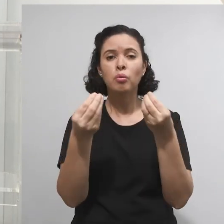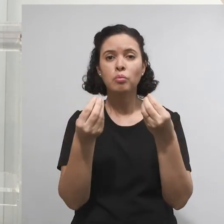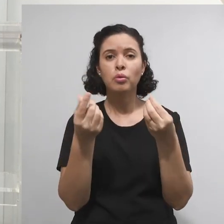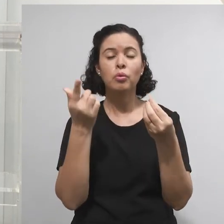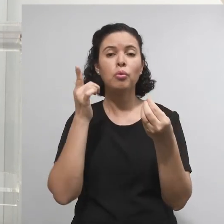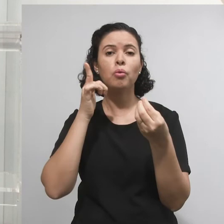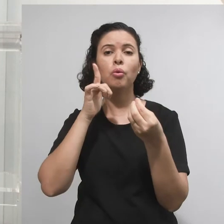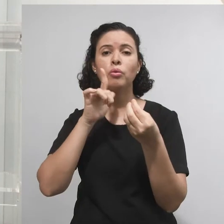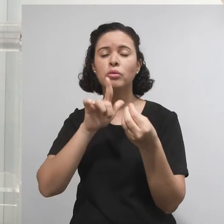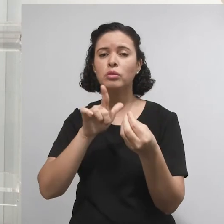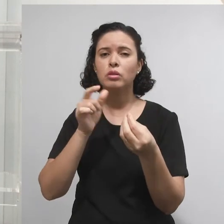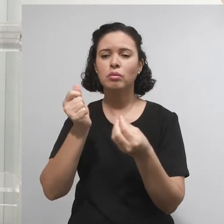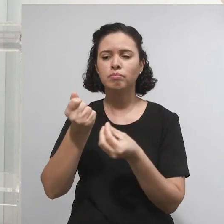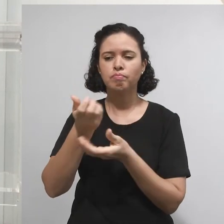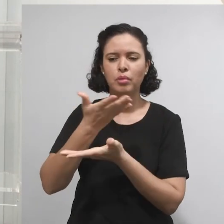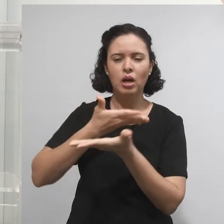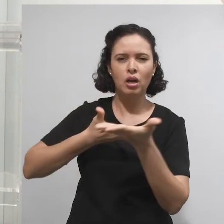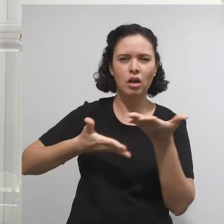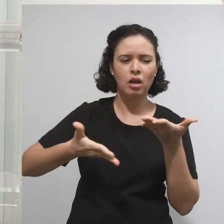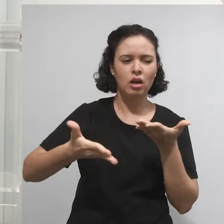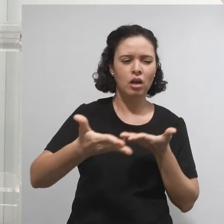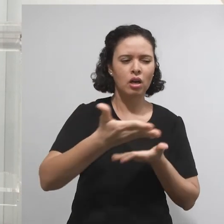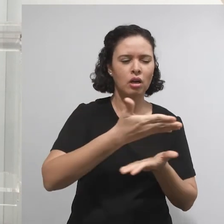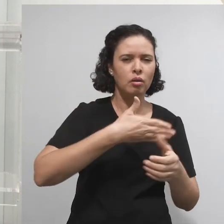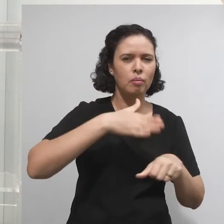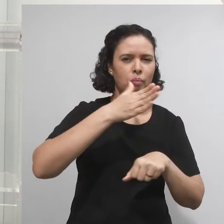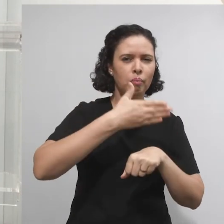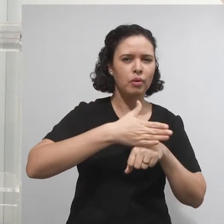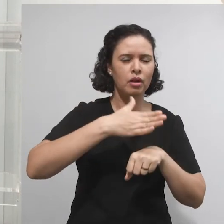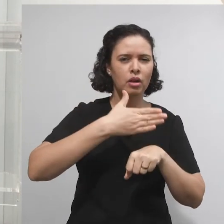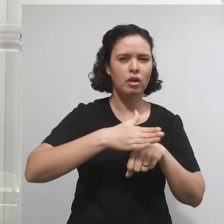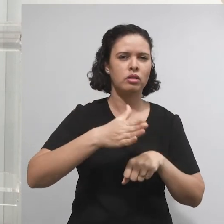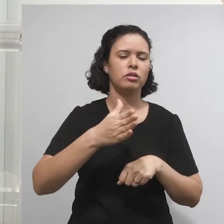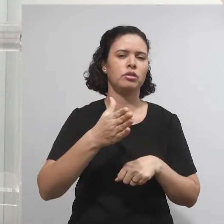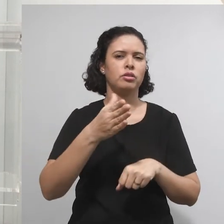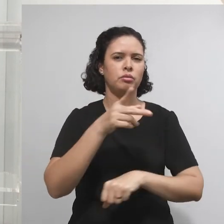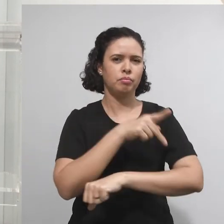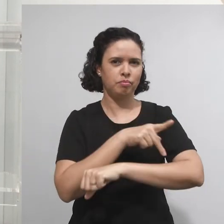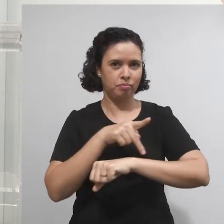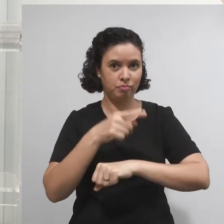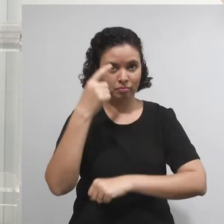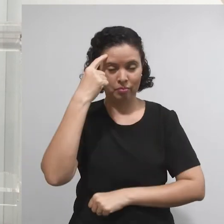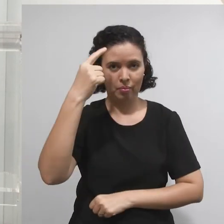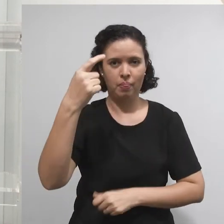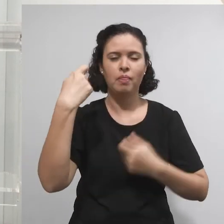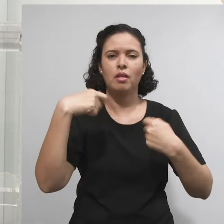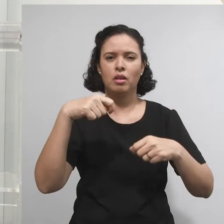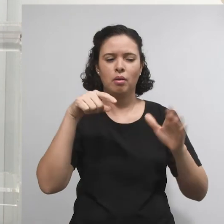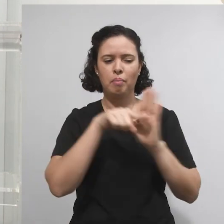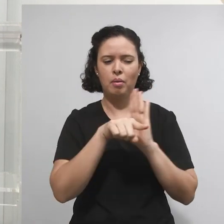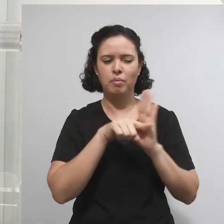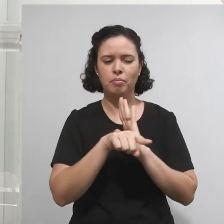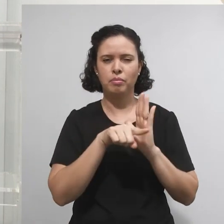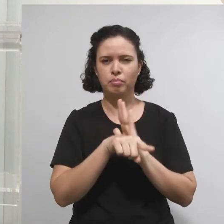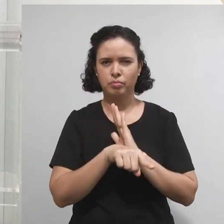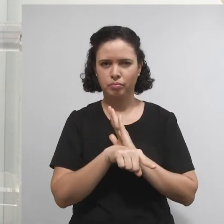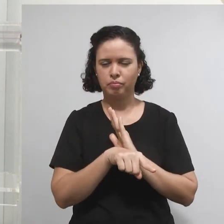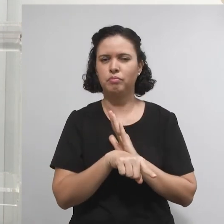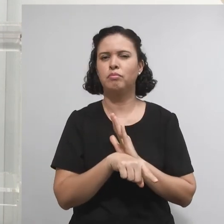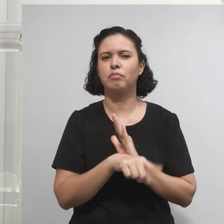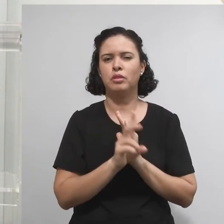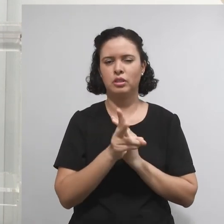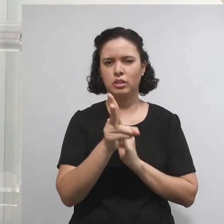faz a transposição desses elementos para a prática pedagógica. Tenha sempre em mente que você deve questionar todos esses